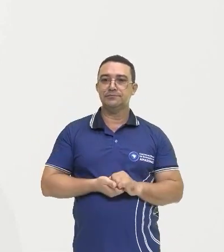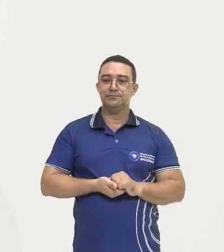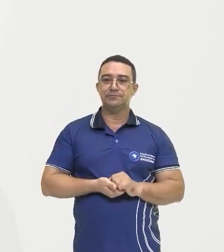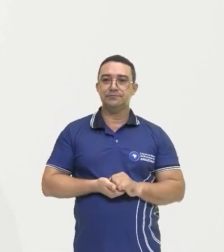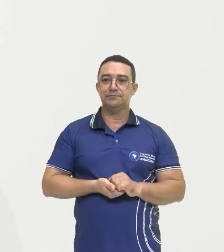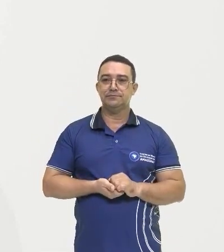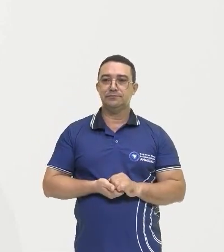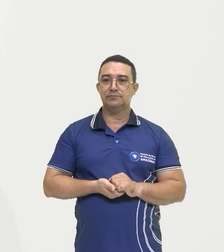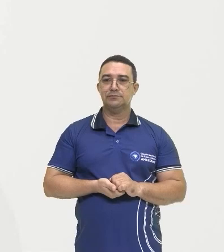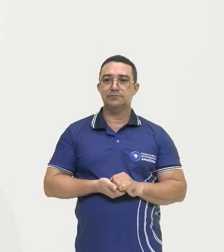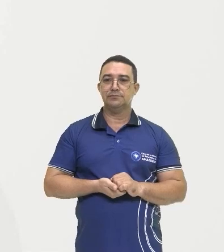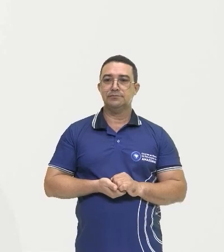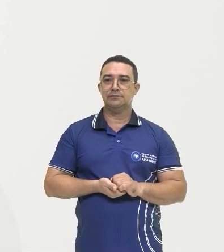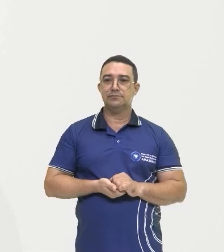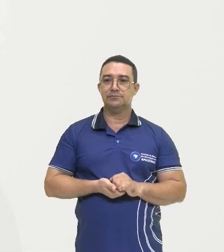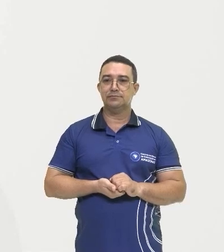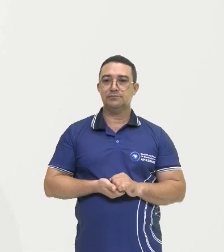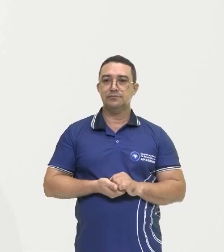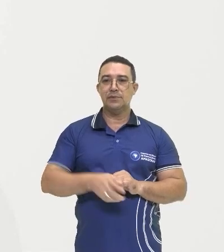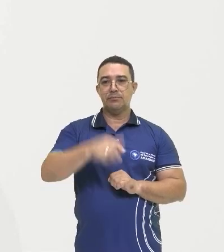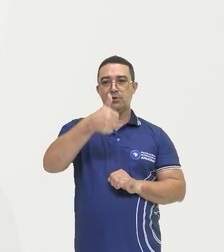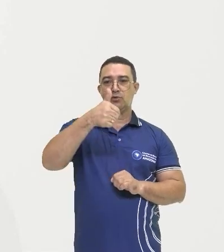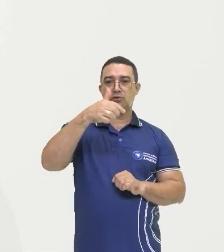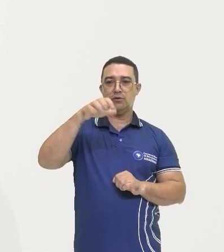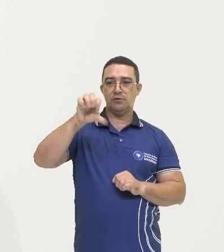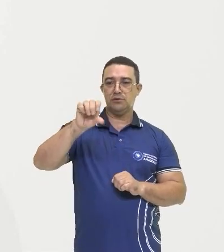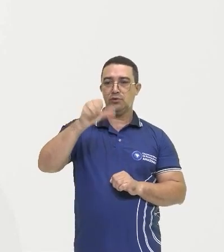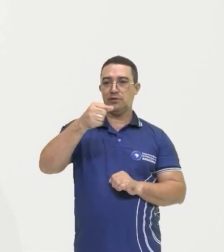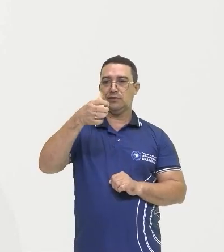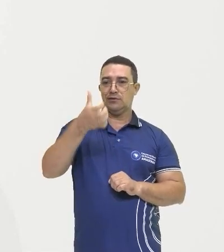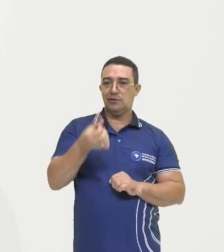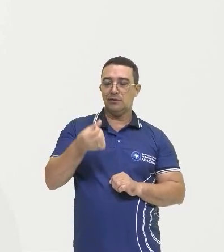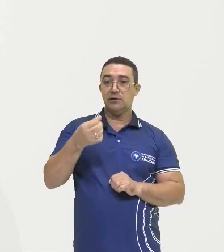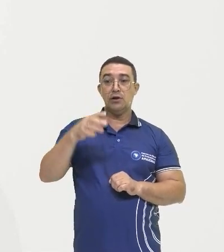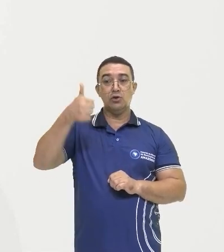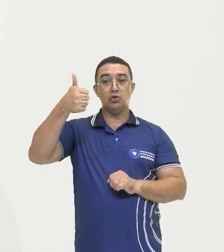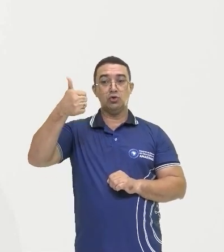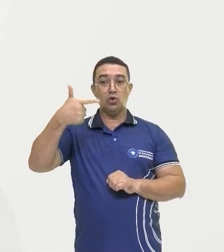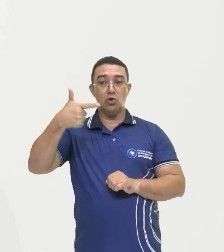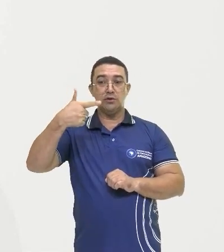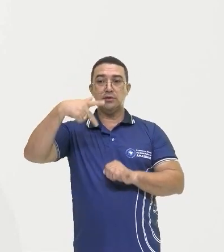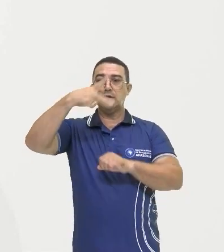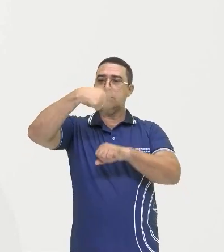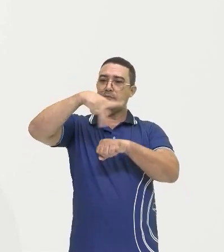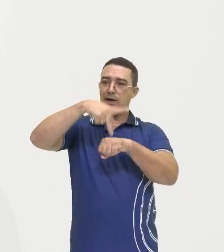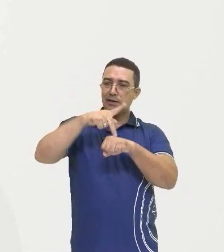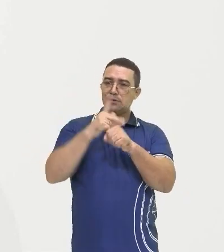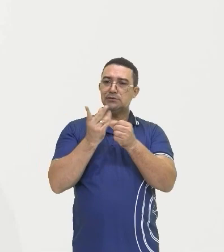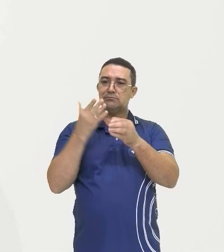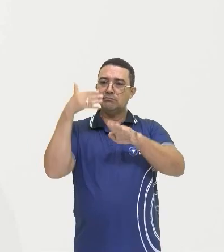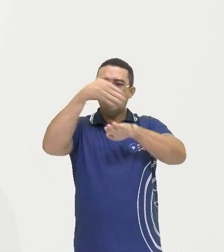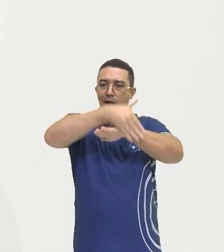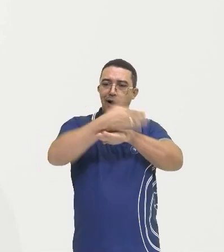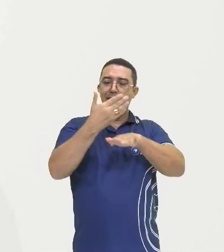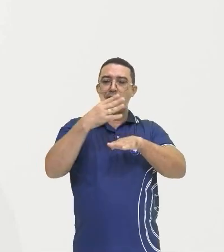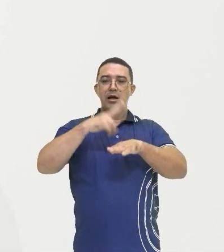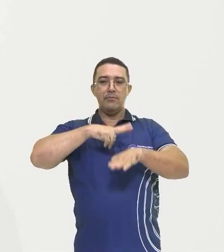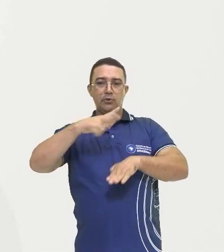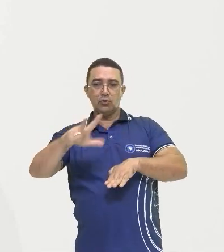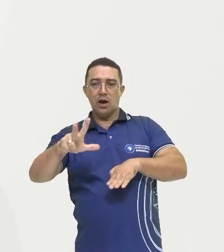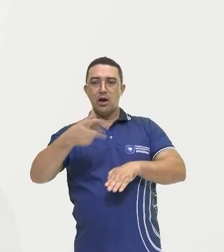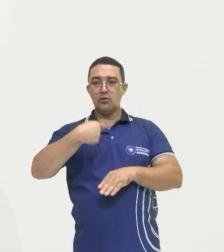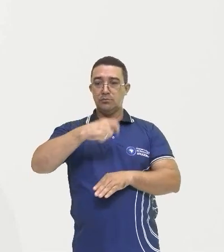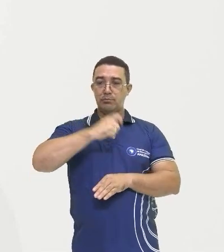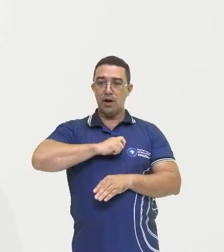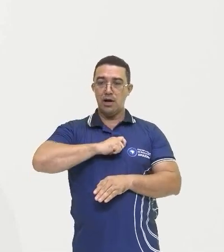em 1986 a Europa dos 12, e aí a gente tem a entrada de Portugal, a entrada da Espanha, dentre